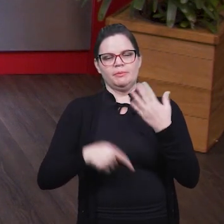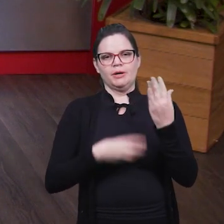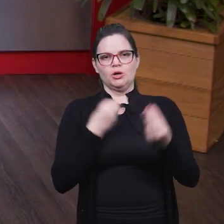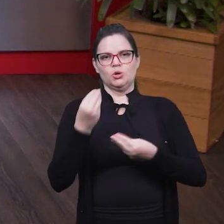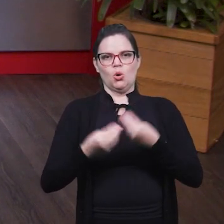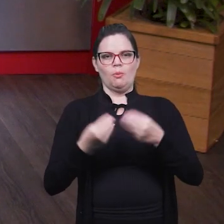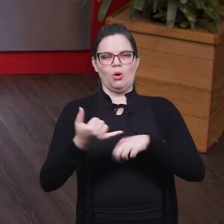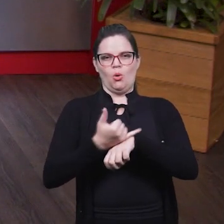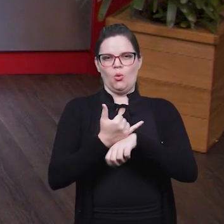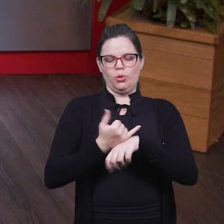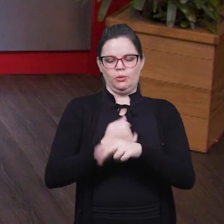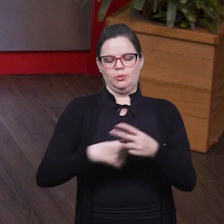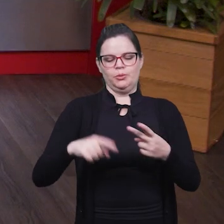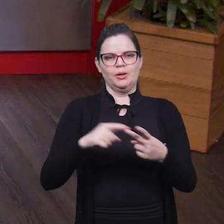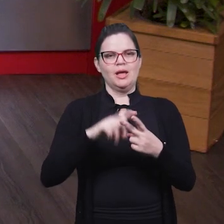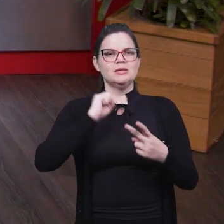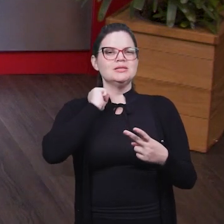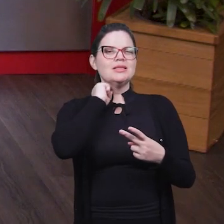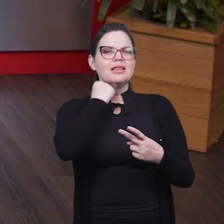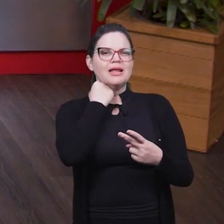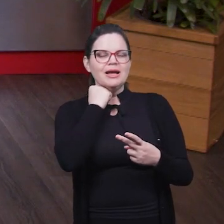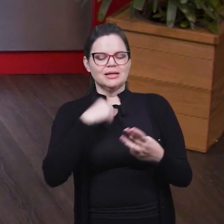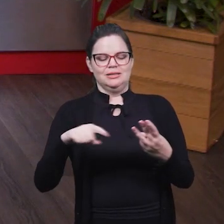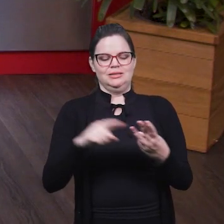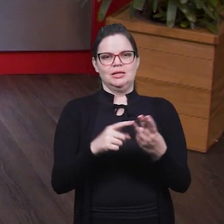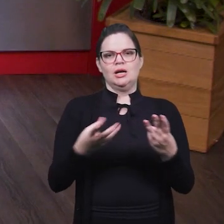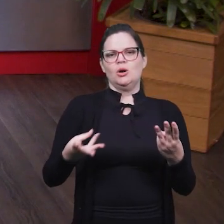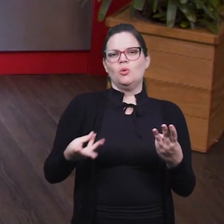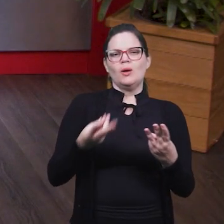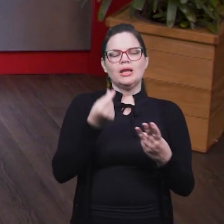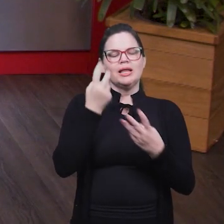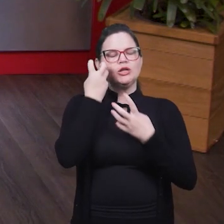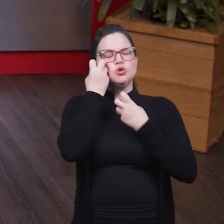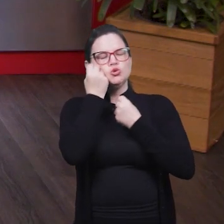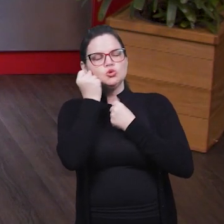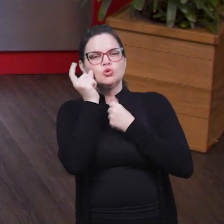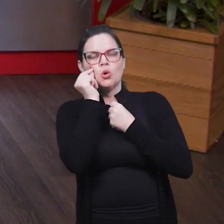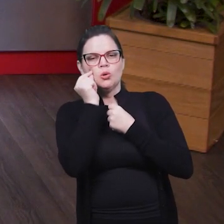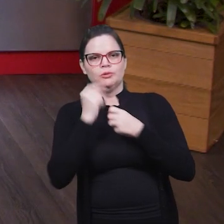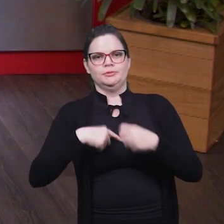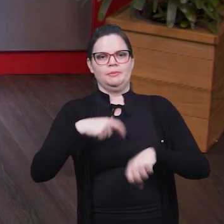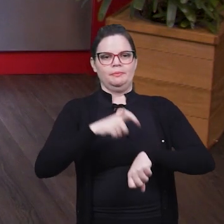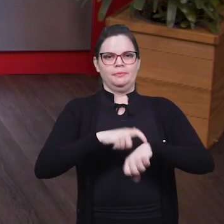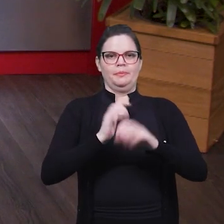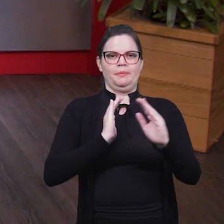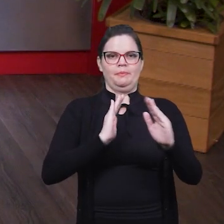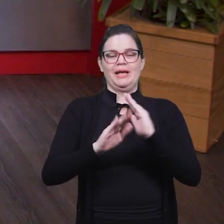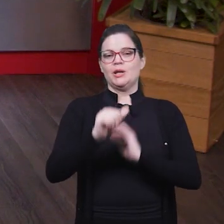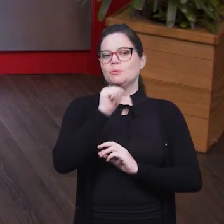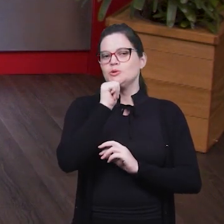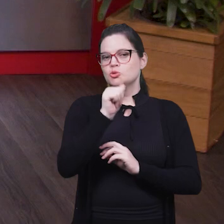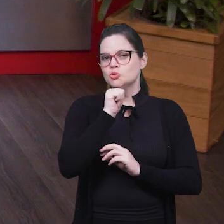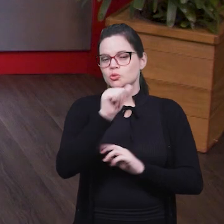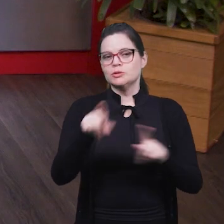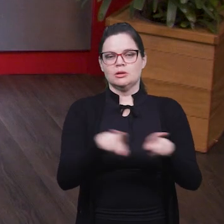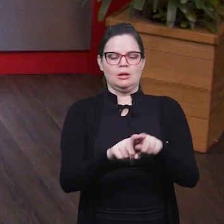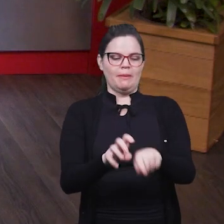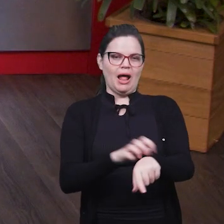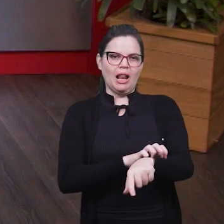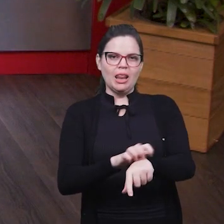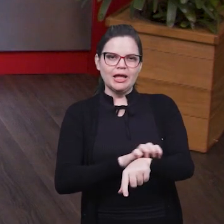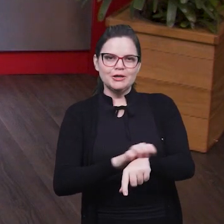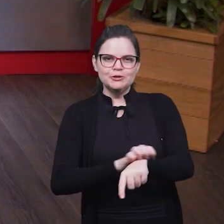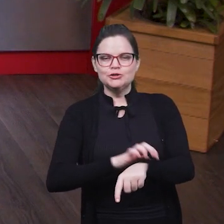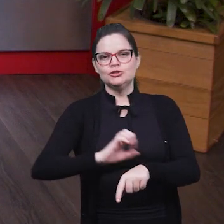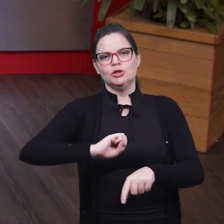gordura, estresse, quantidade e qualidade de sono, período menstrual, presença de alergias ou até mesmo